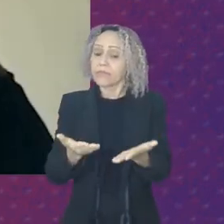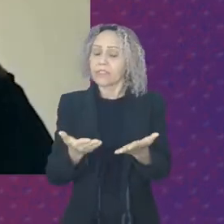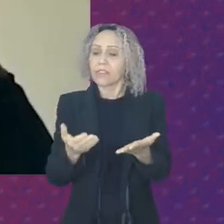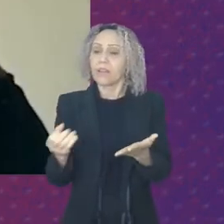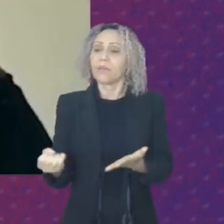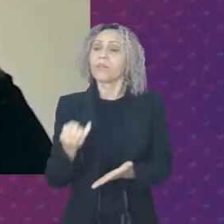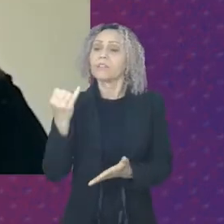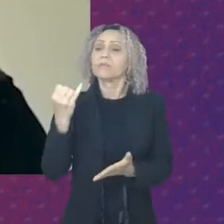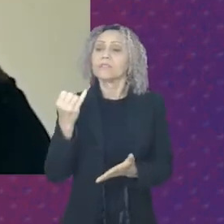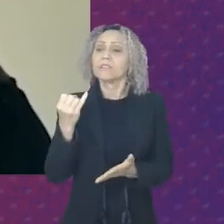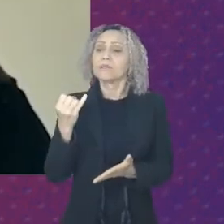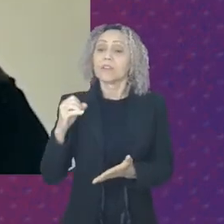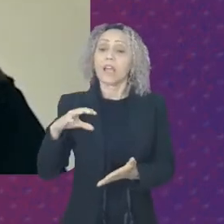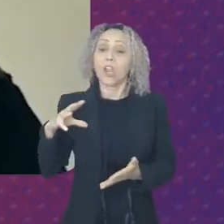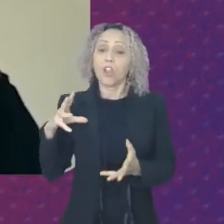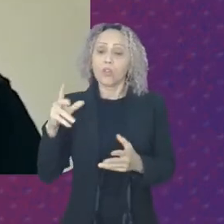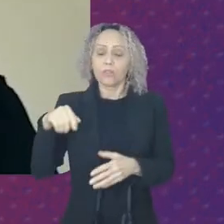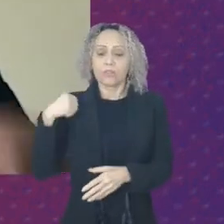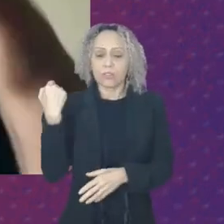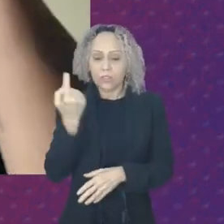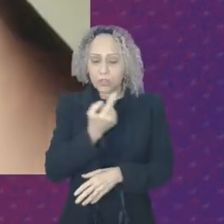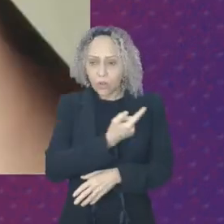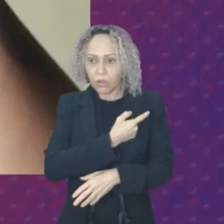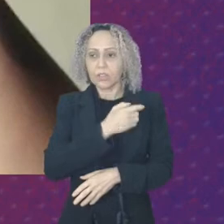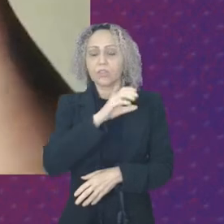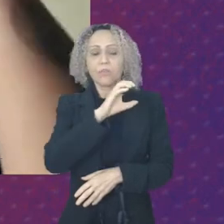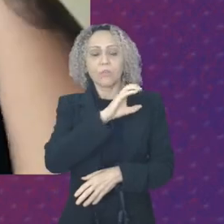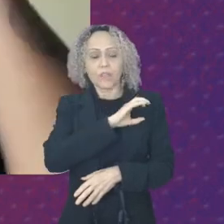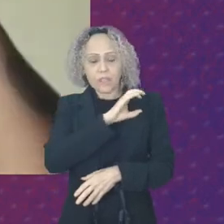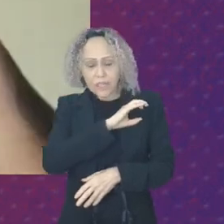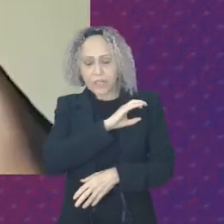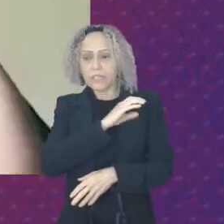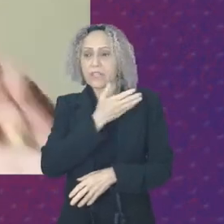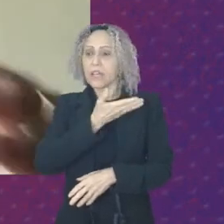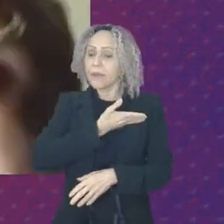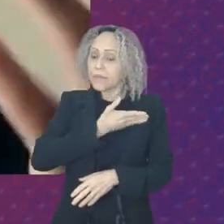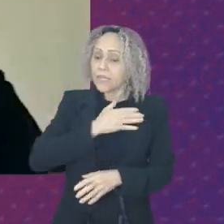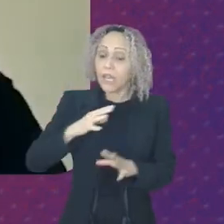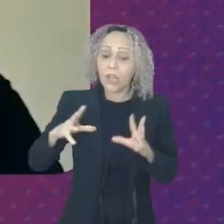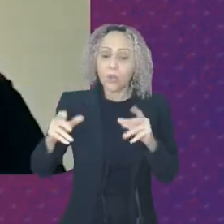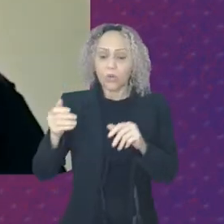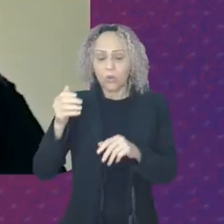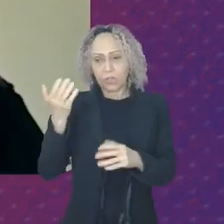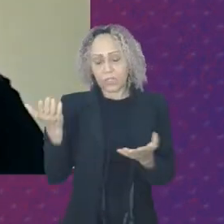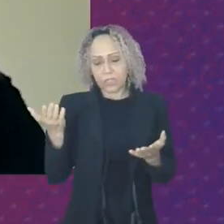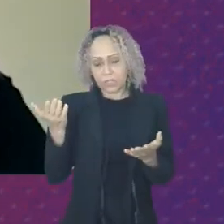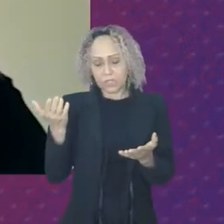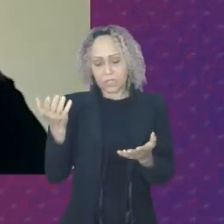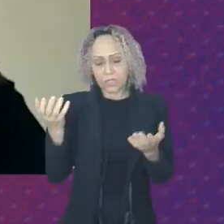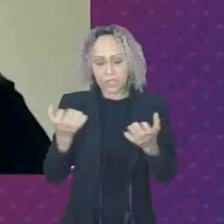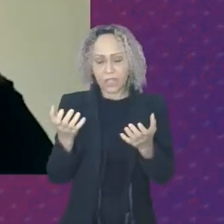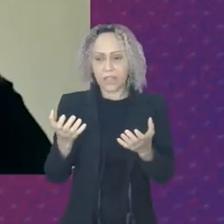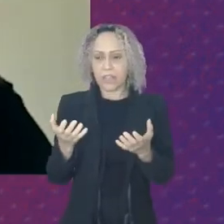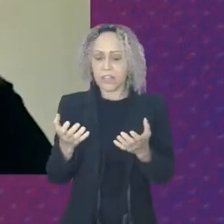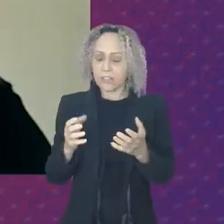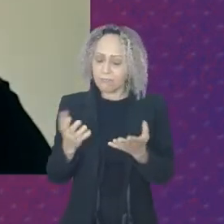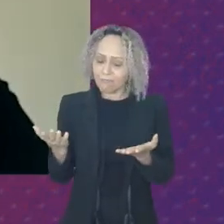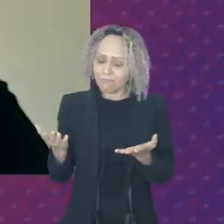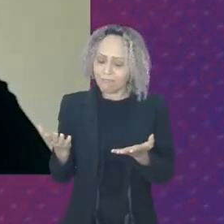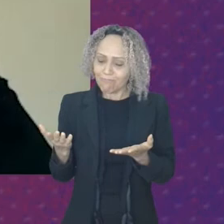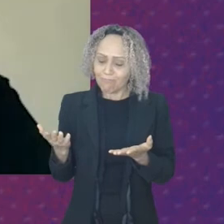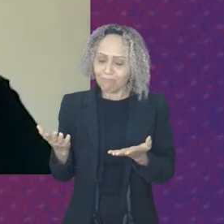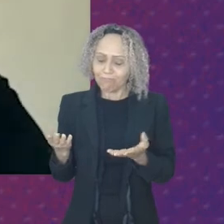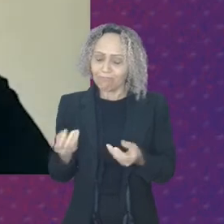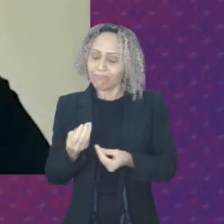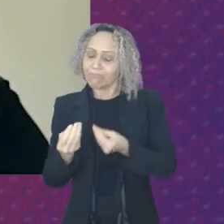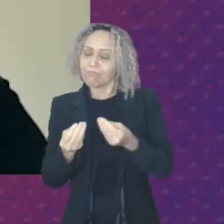para todas as nossas companheiras, para todo mundo que quer dedicar a sua rede social, o seu conteúdo